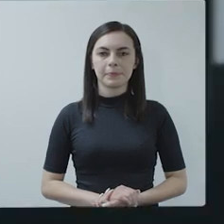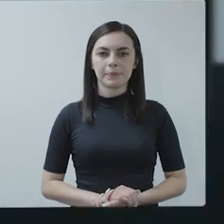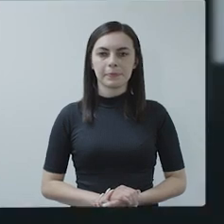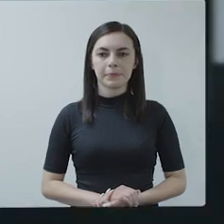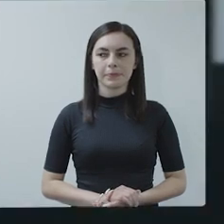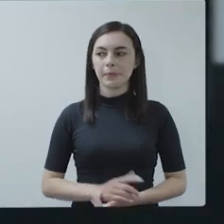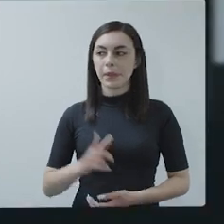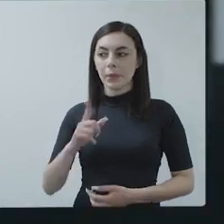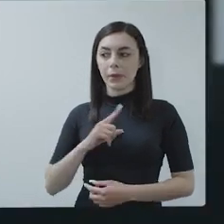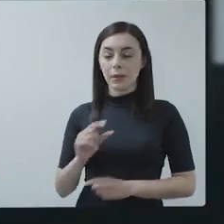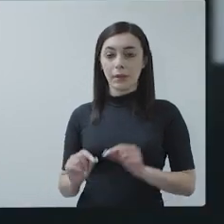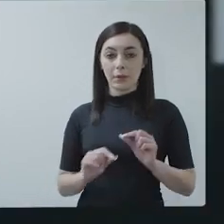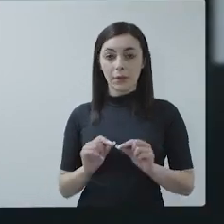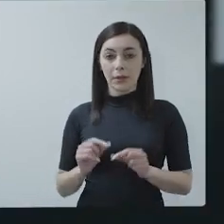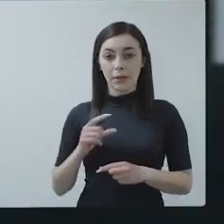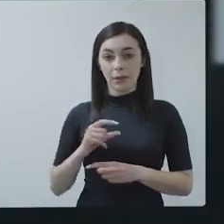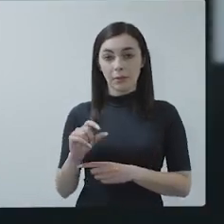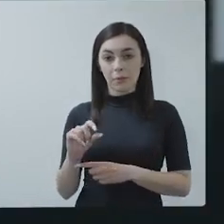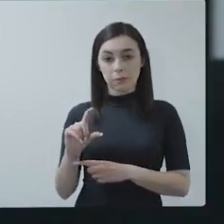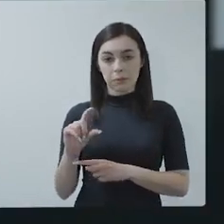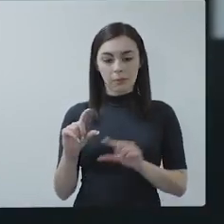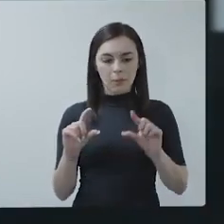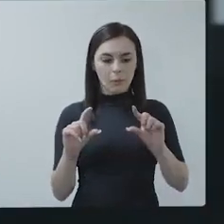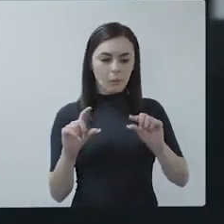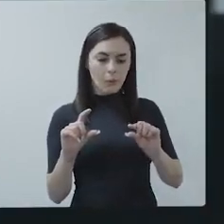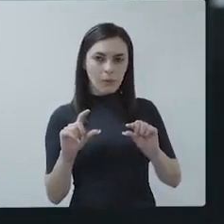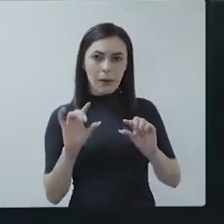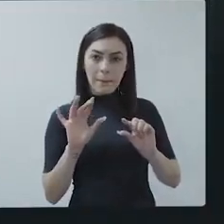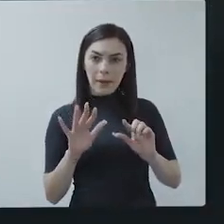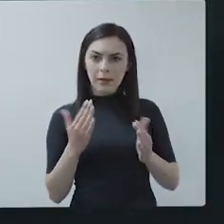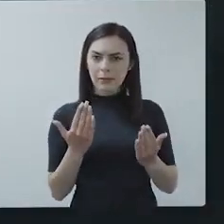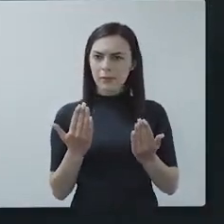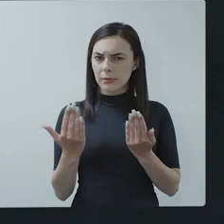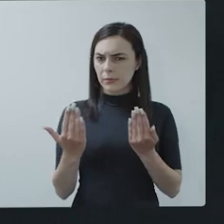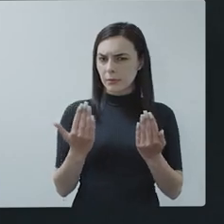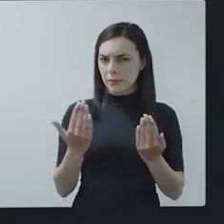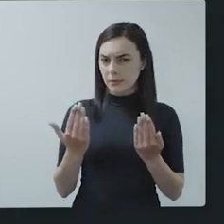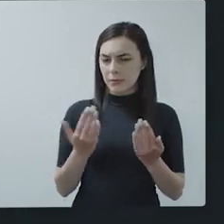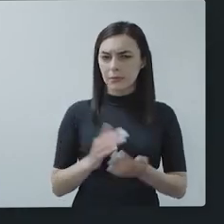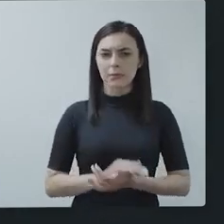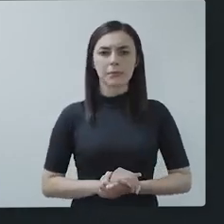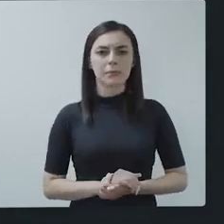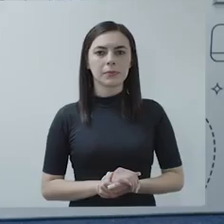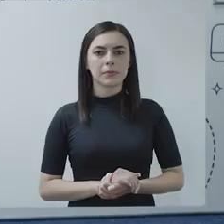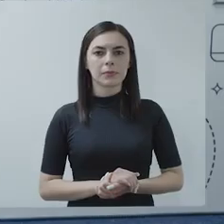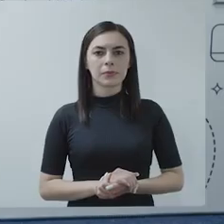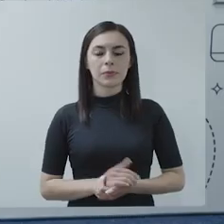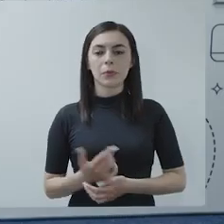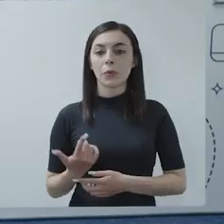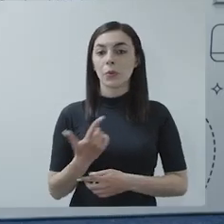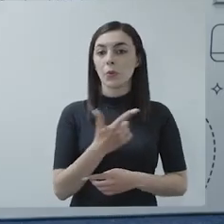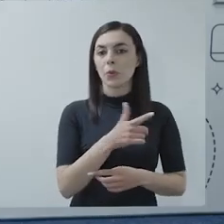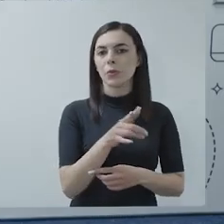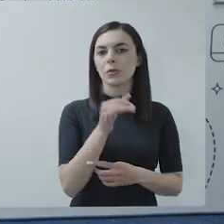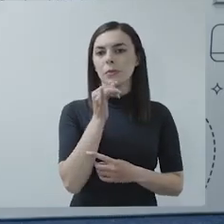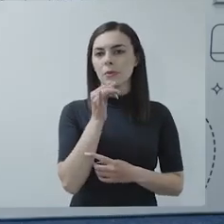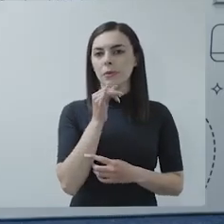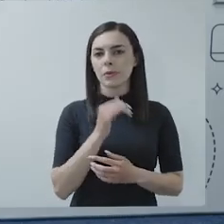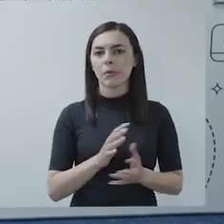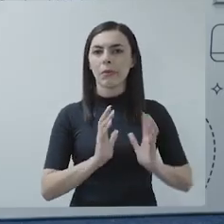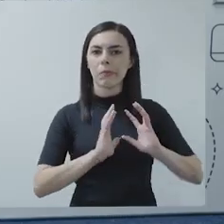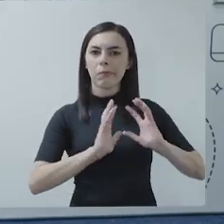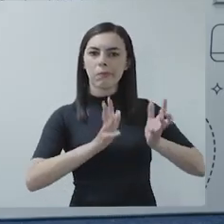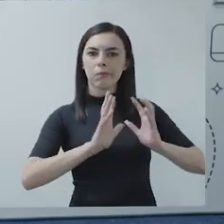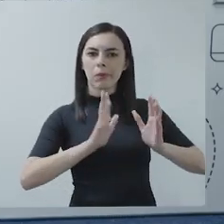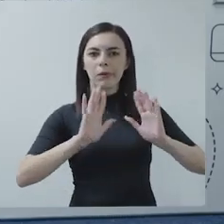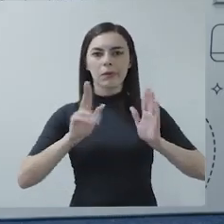Essa é maior e essa é menor. Só que se a gente comparar essas bolinhas aqui com uma bola, por exemplo,